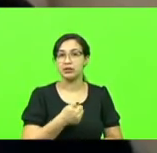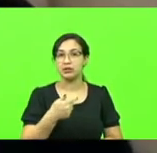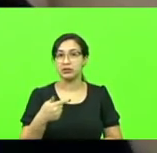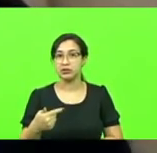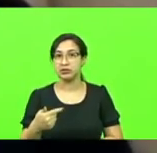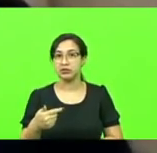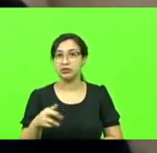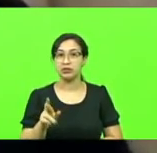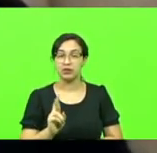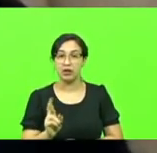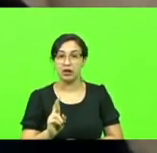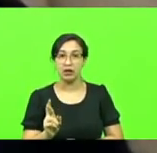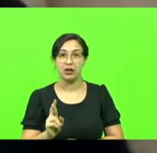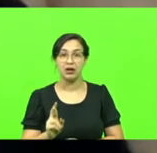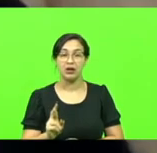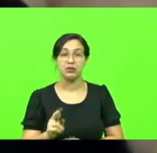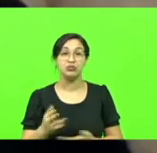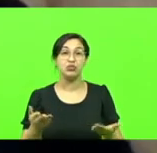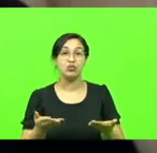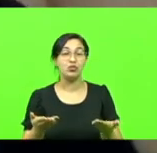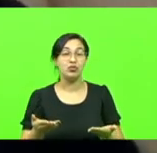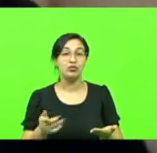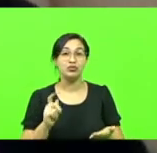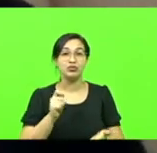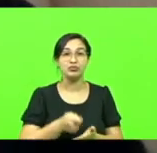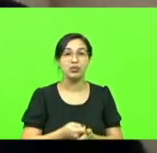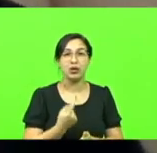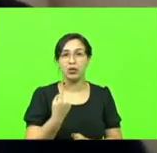R$17,67, então hoje o SUS paga num dia de